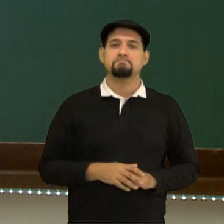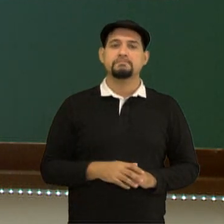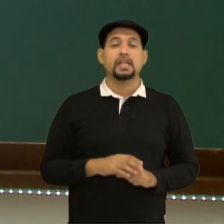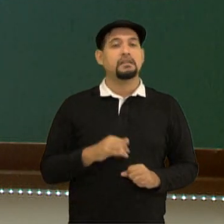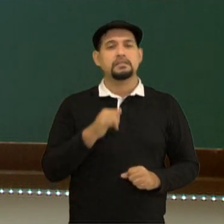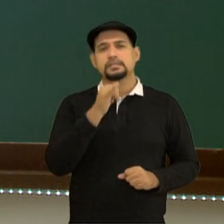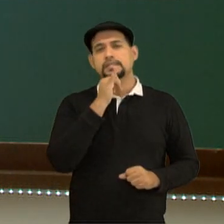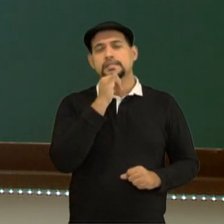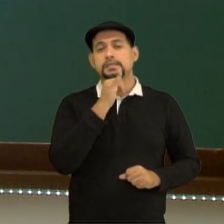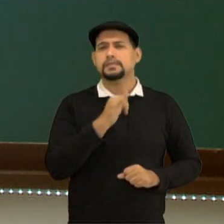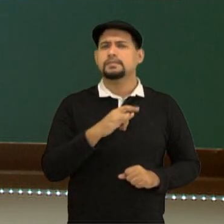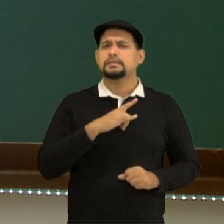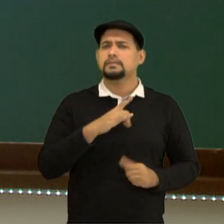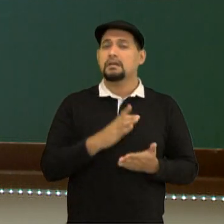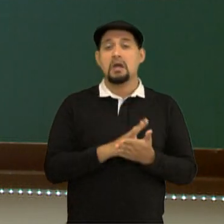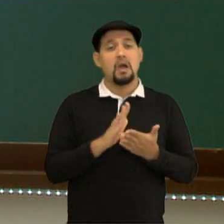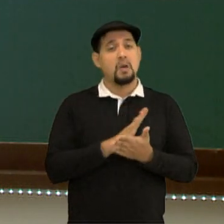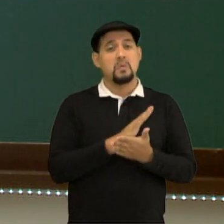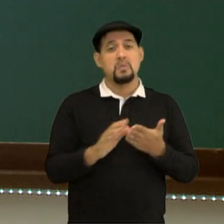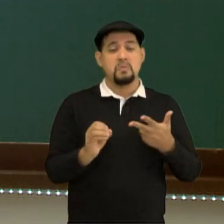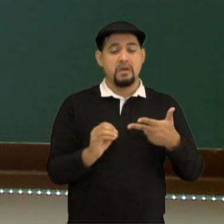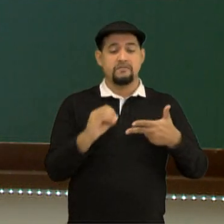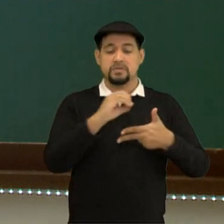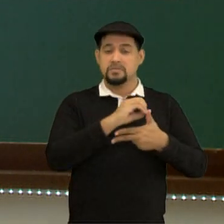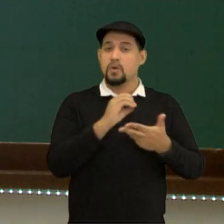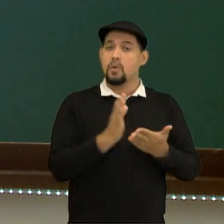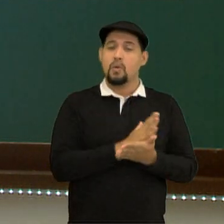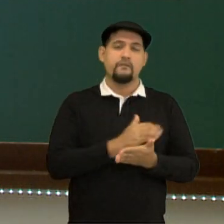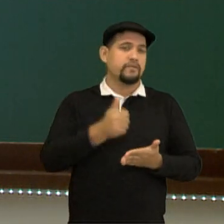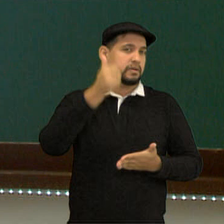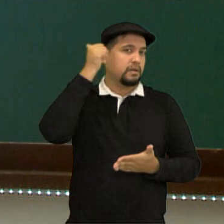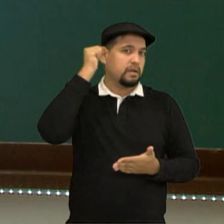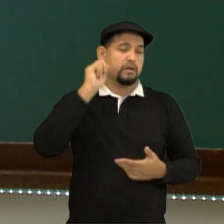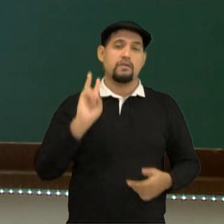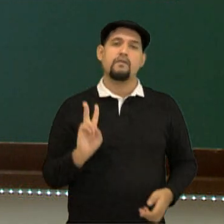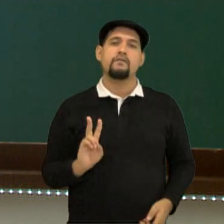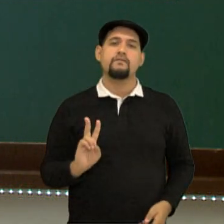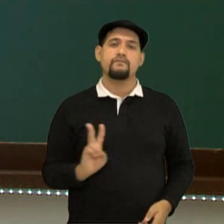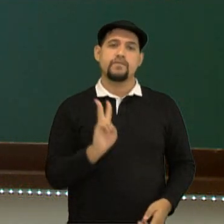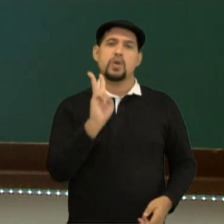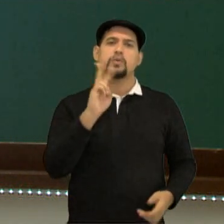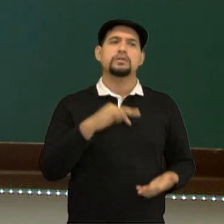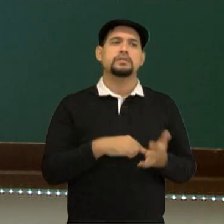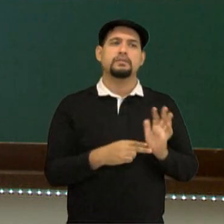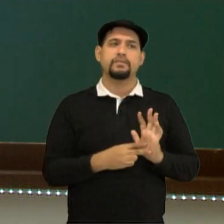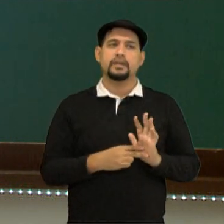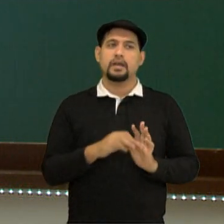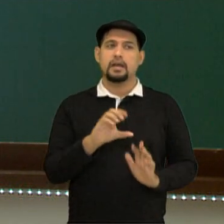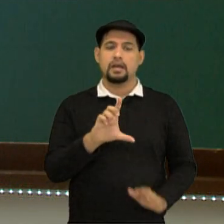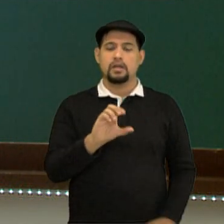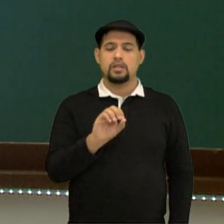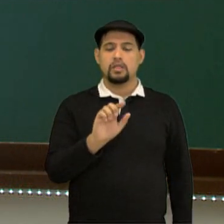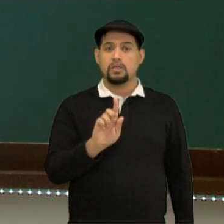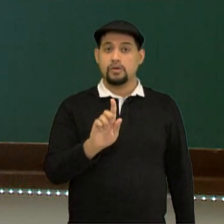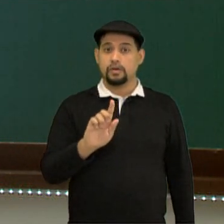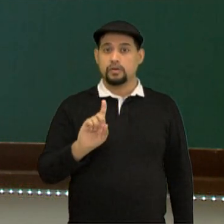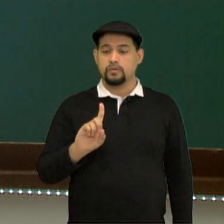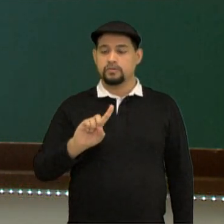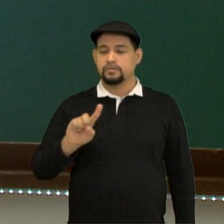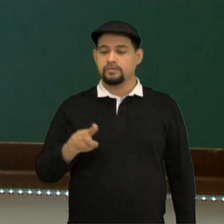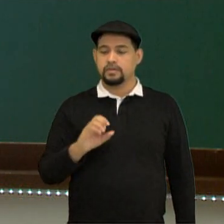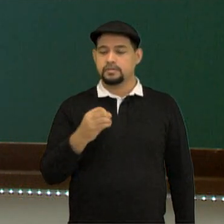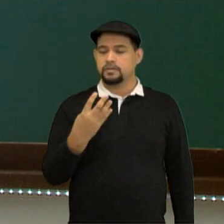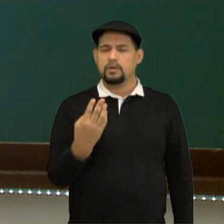numa questão de um Enem, de um vestibular, esses valores aqui, ó, ele vai dar lá, log de